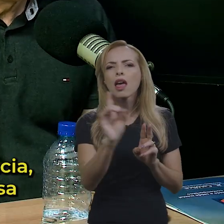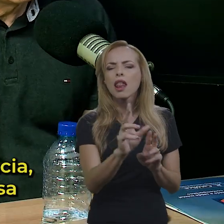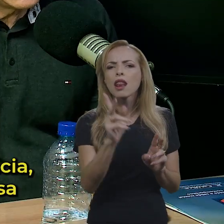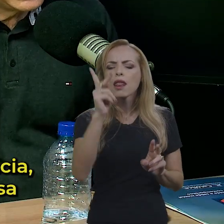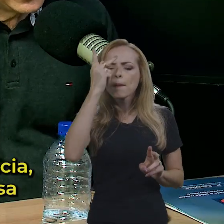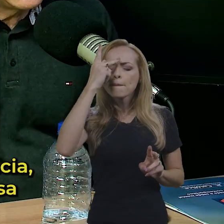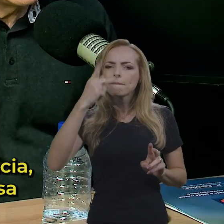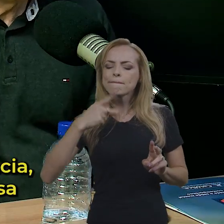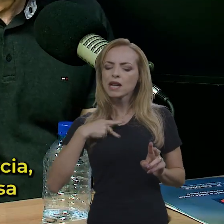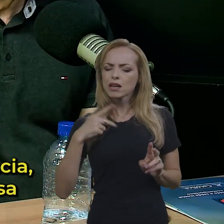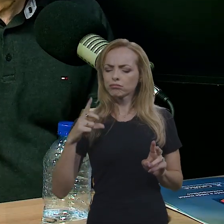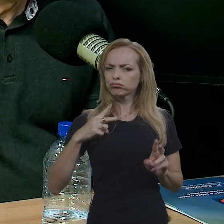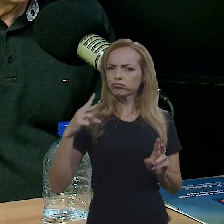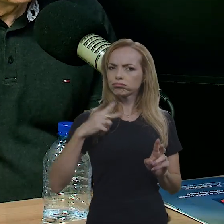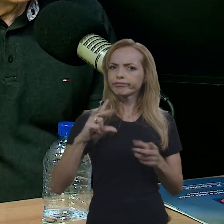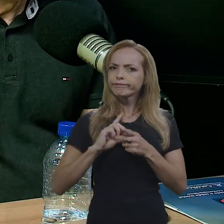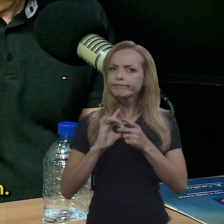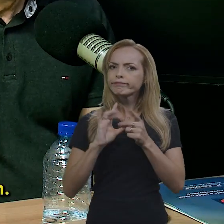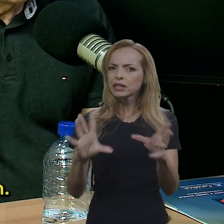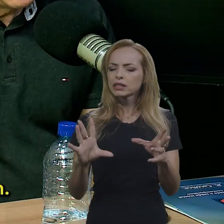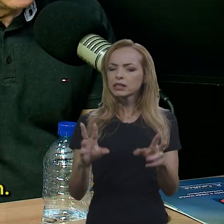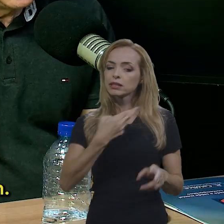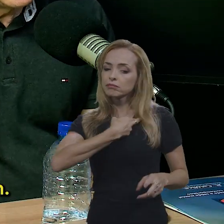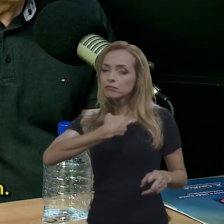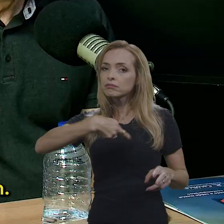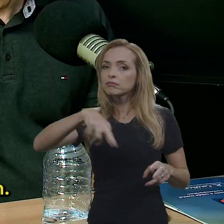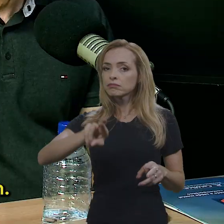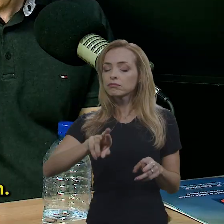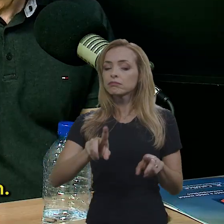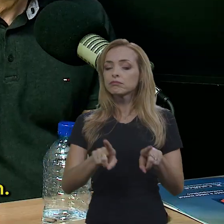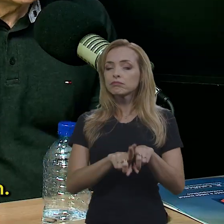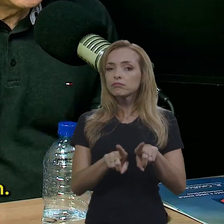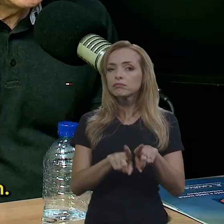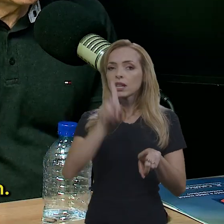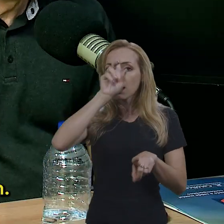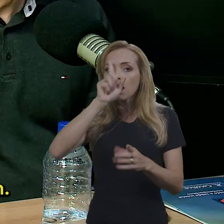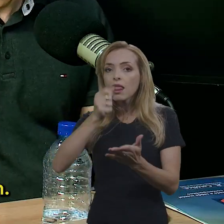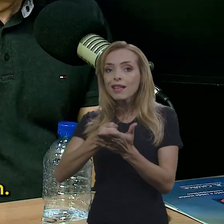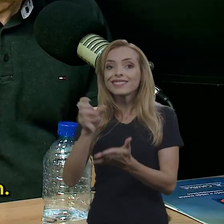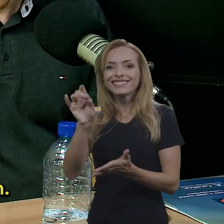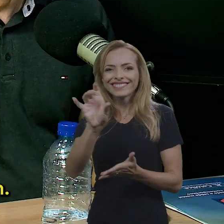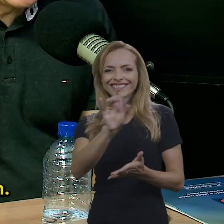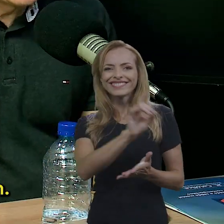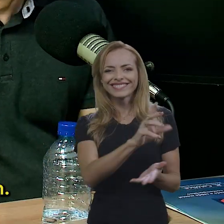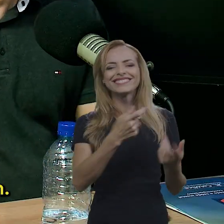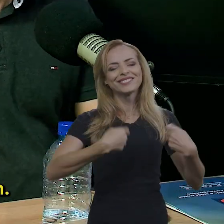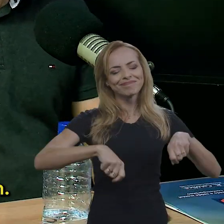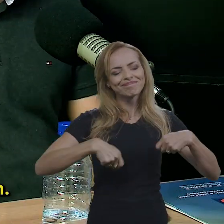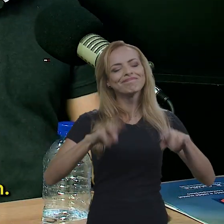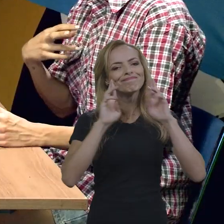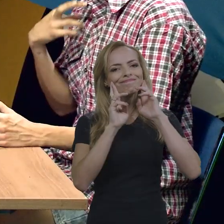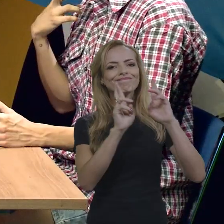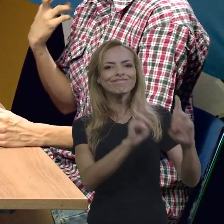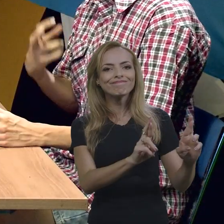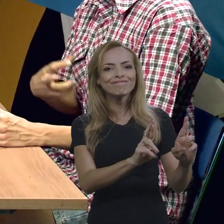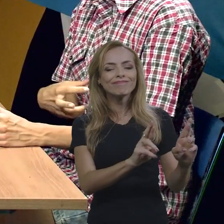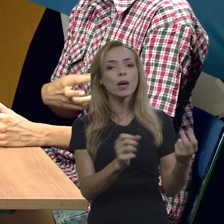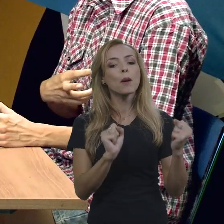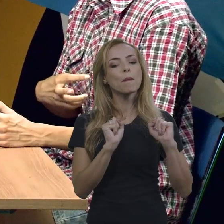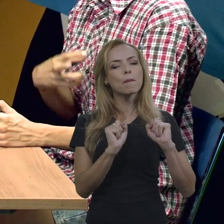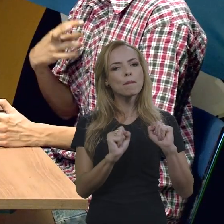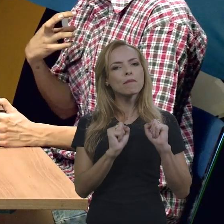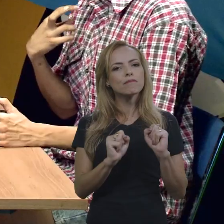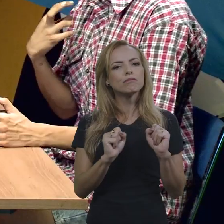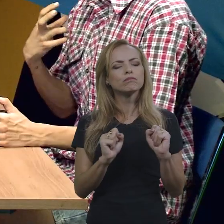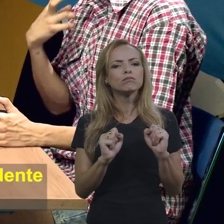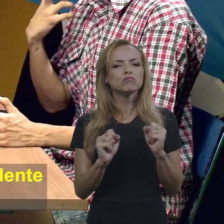liberdade e a pluralidade religiosa e também respeitar o meu axé, assim como eu respeito o seu amém. O que a gente pode